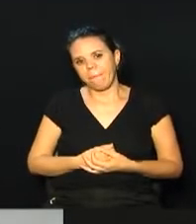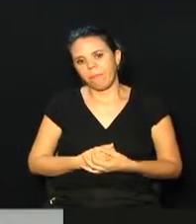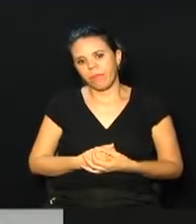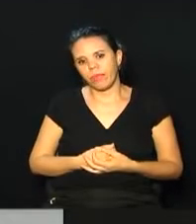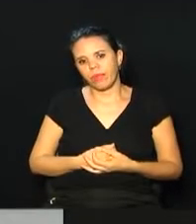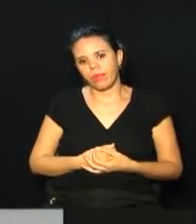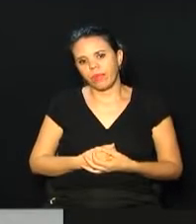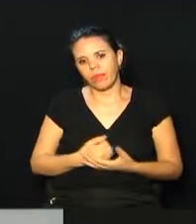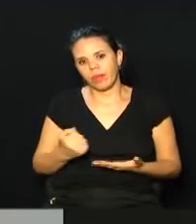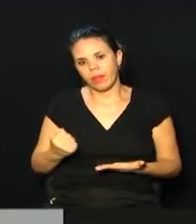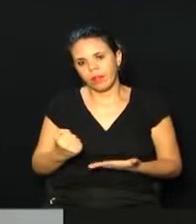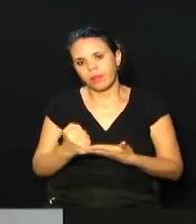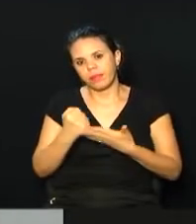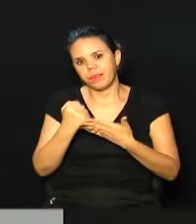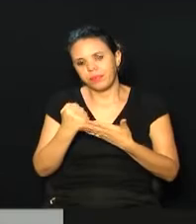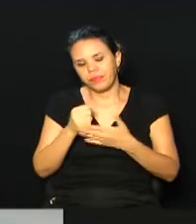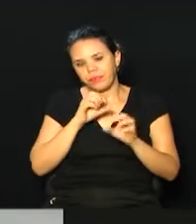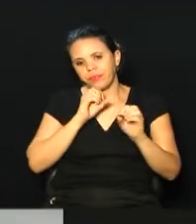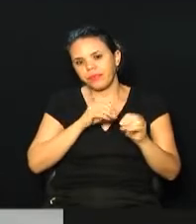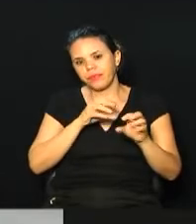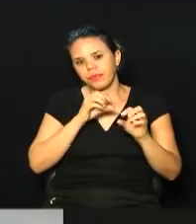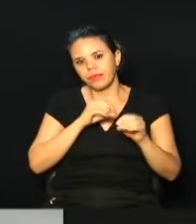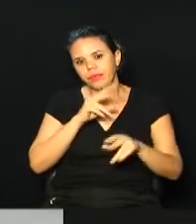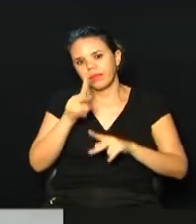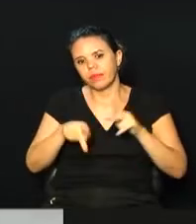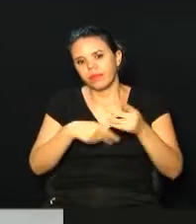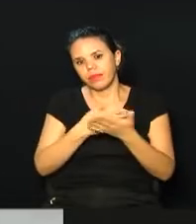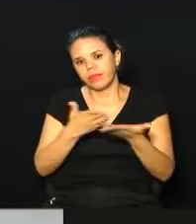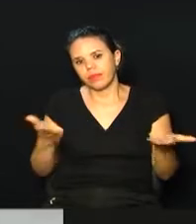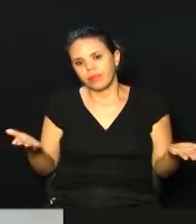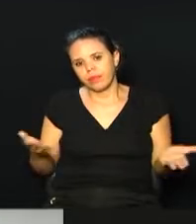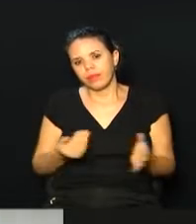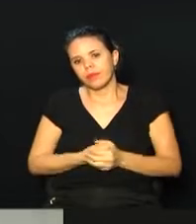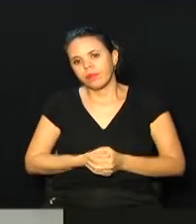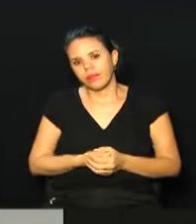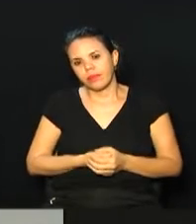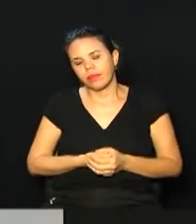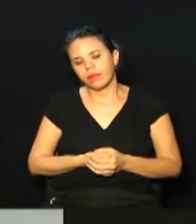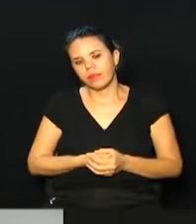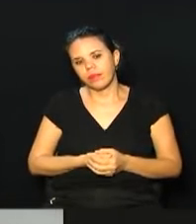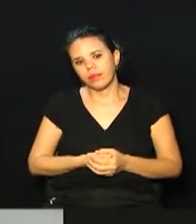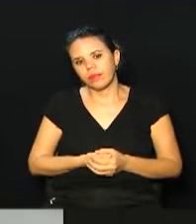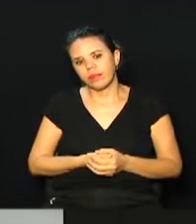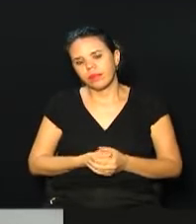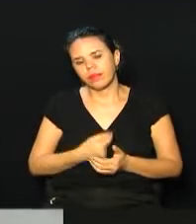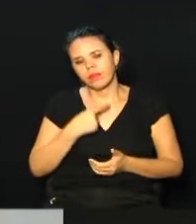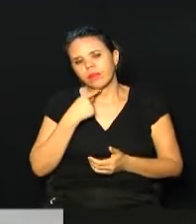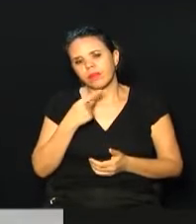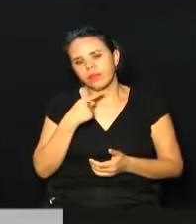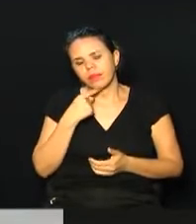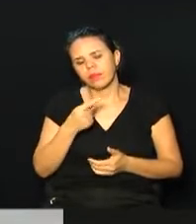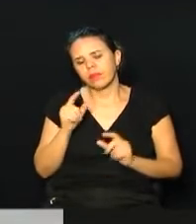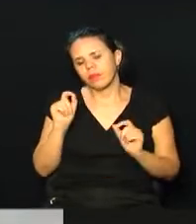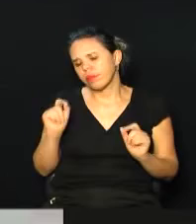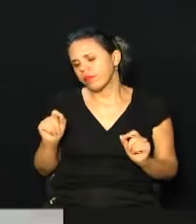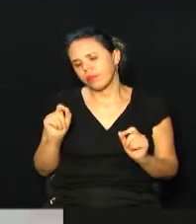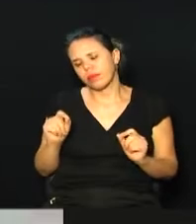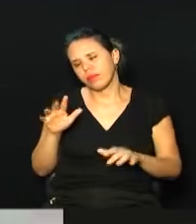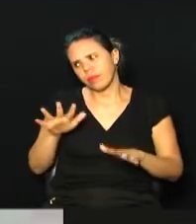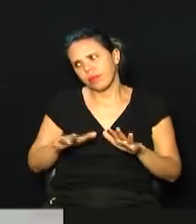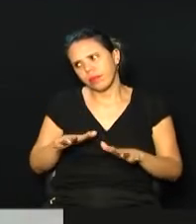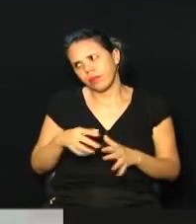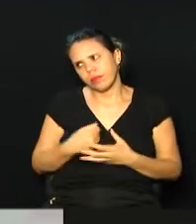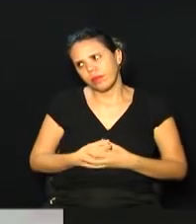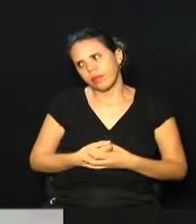e colabore na educação das pessoas, né? Eu me questiono, muitas